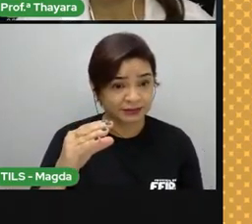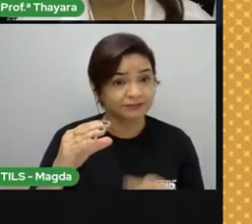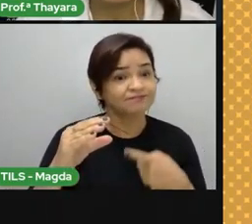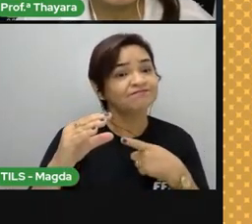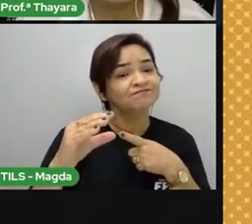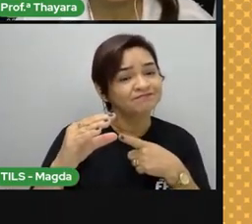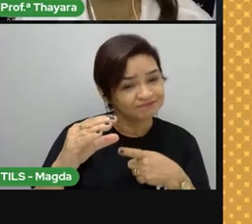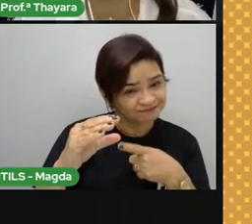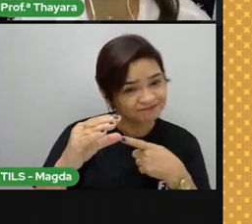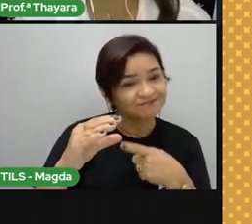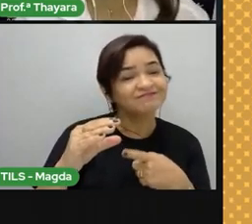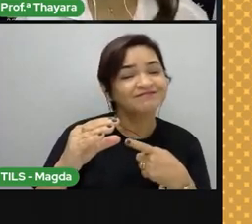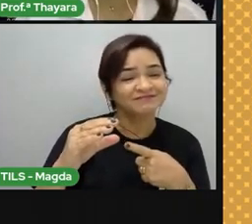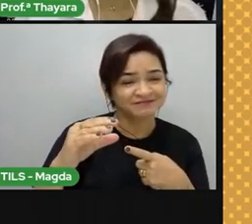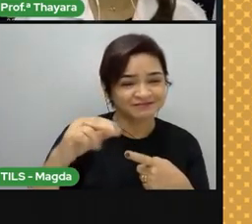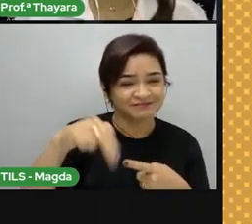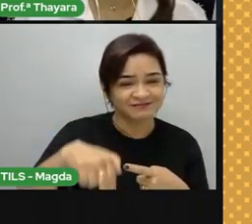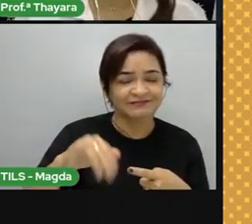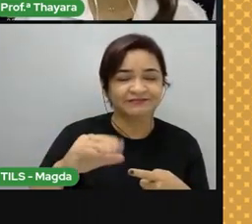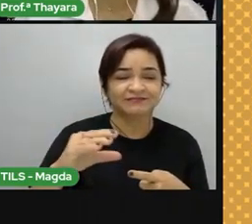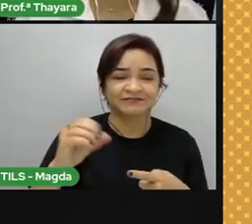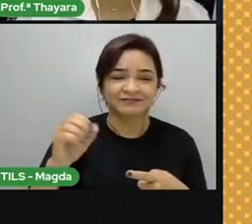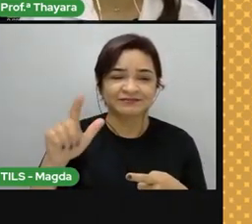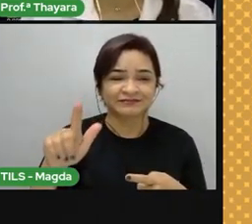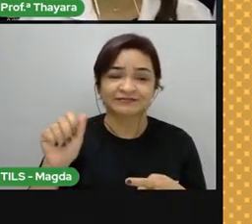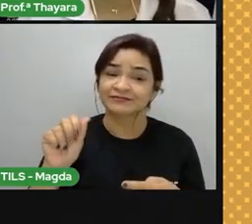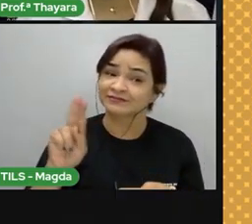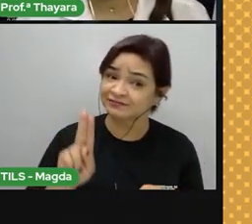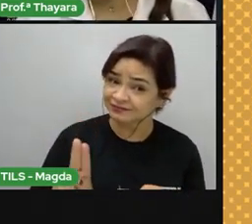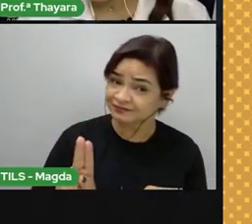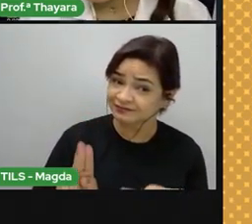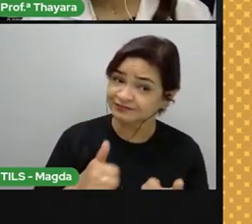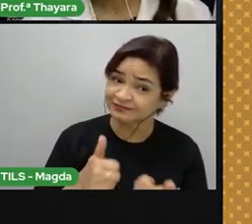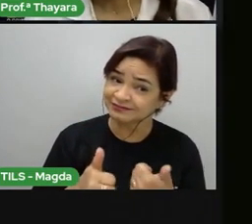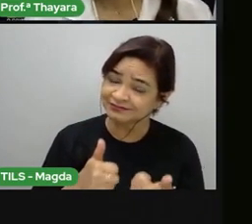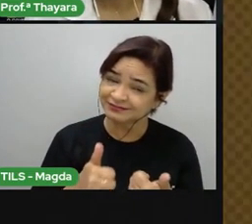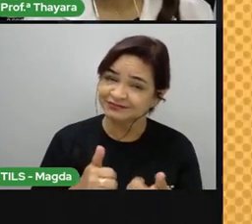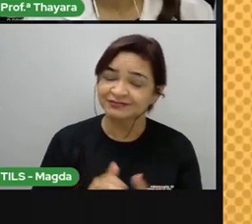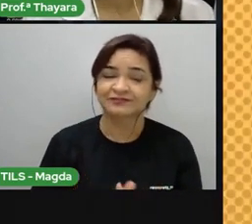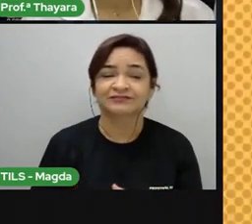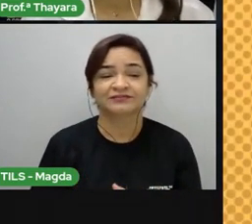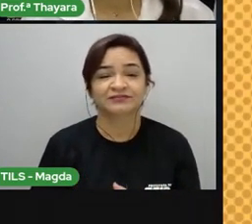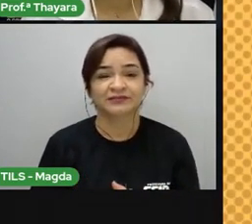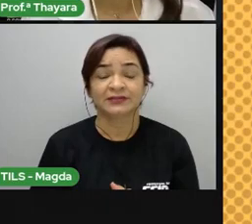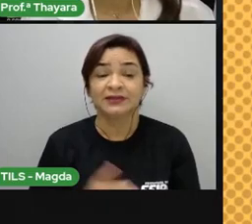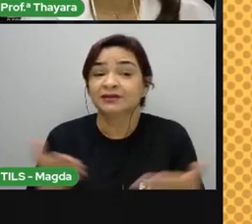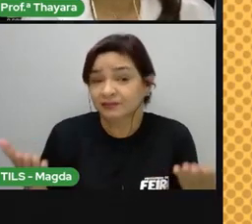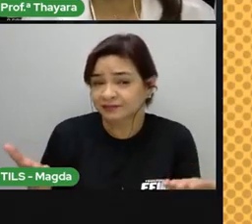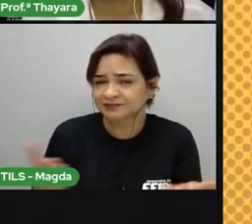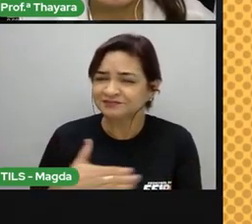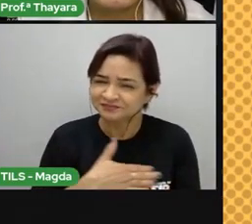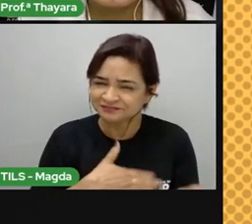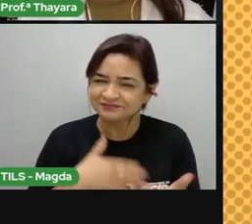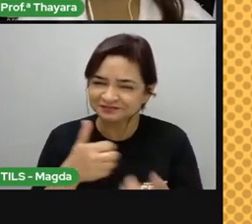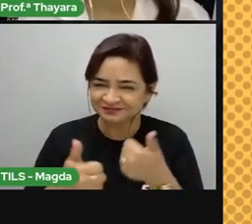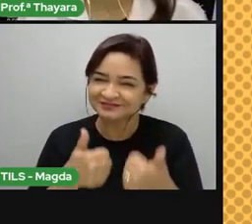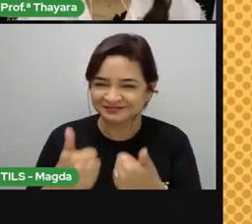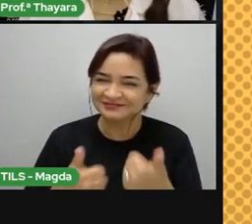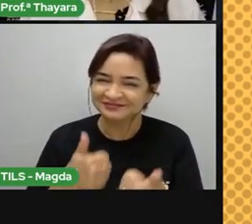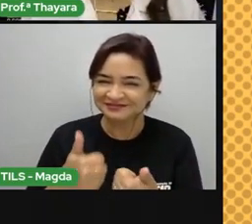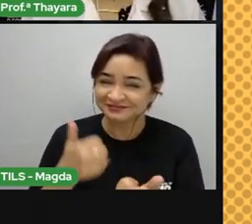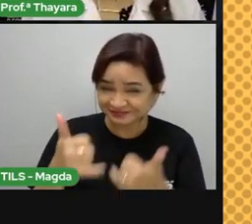C, Nicolau Copérnico? E a resposta certa era letra C, Nicolau Copérnico. E aí, vocês gostaram do nosso